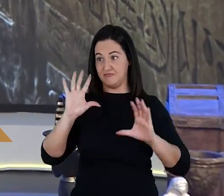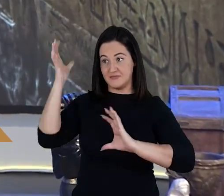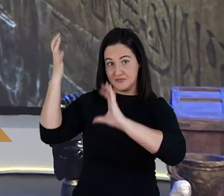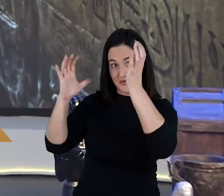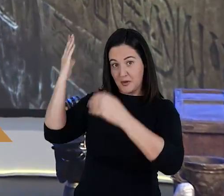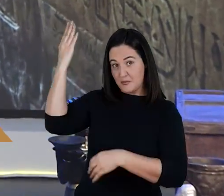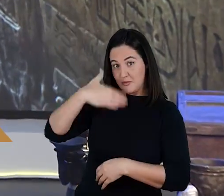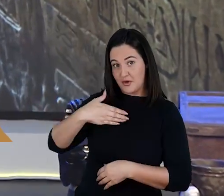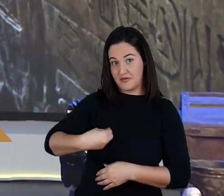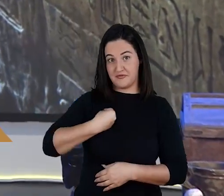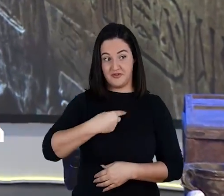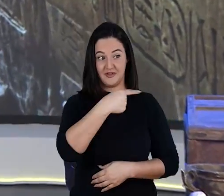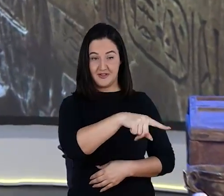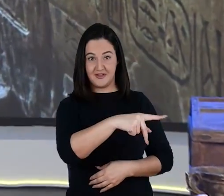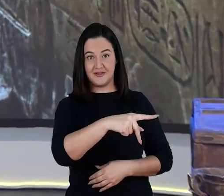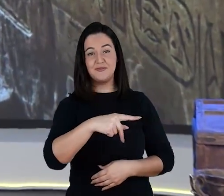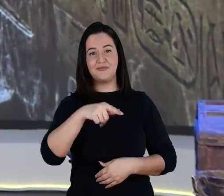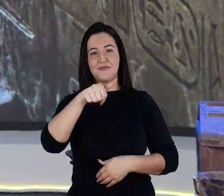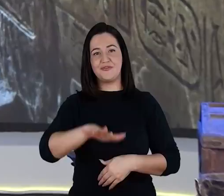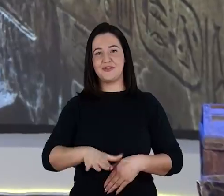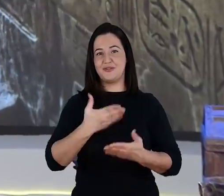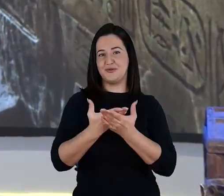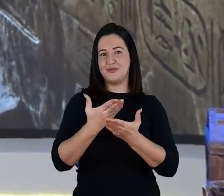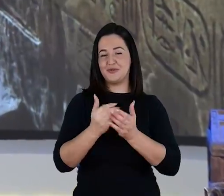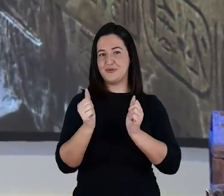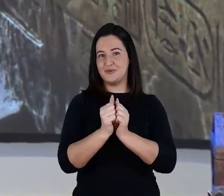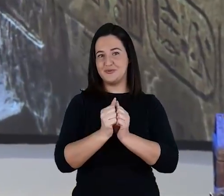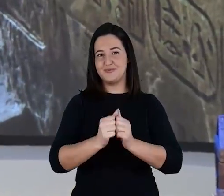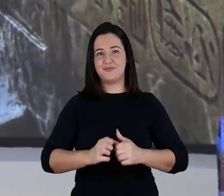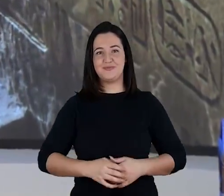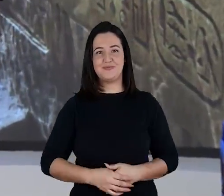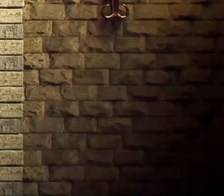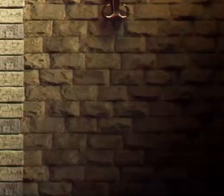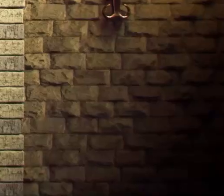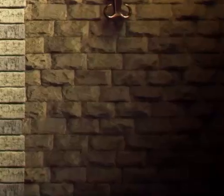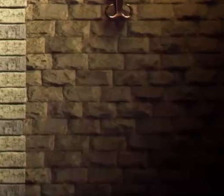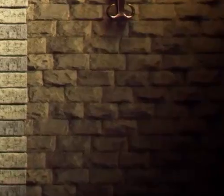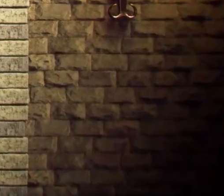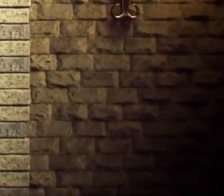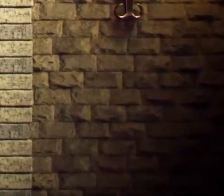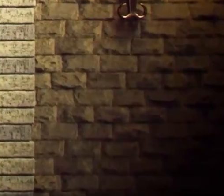existência? Você quer saber mais? Não saia daí porque o Evidências está só começando.